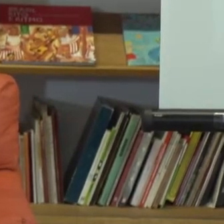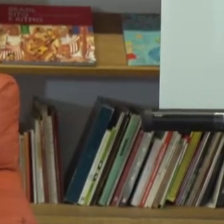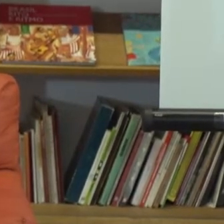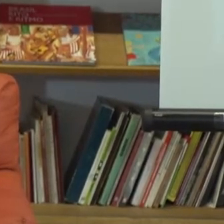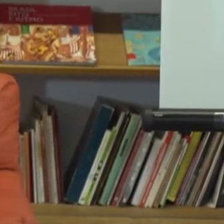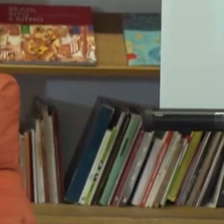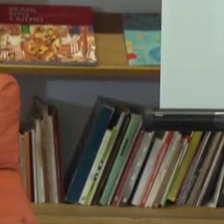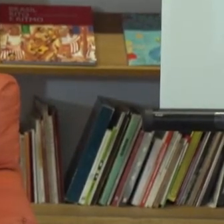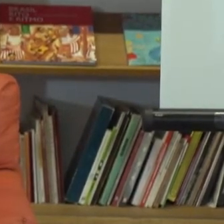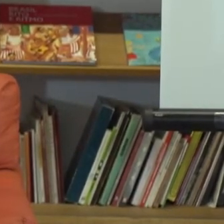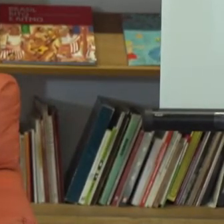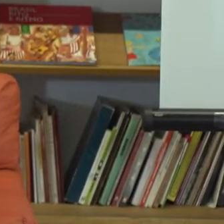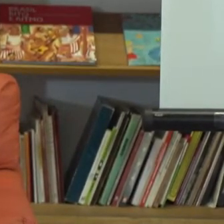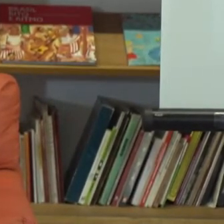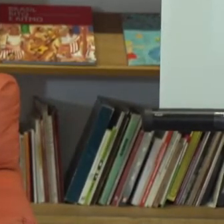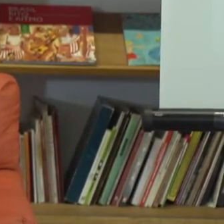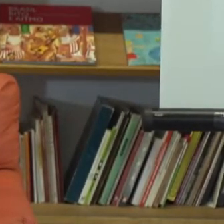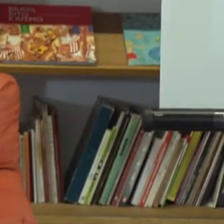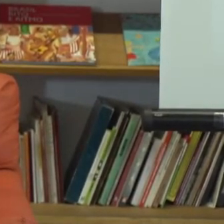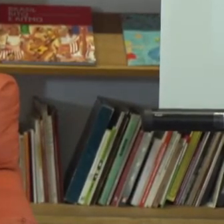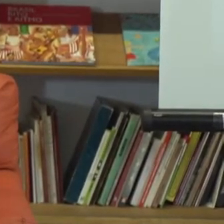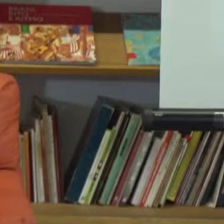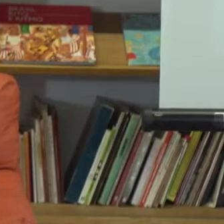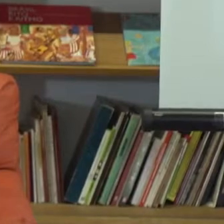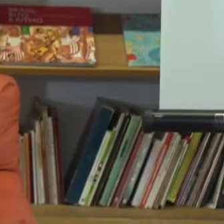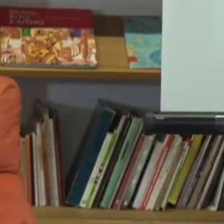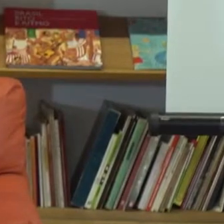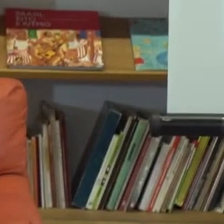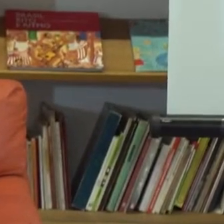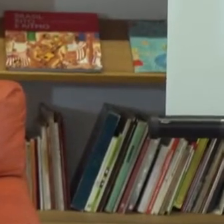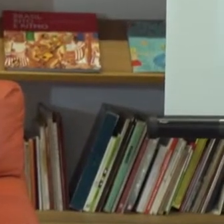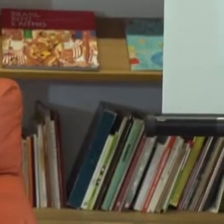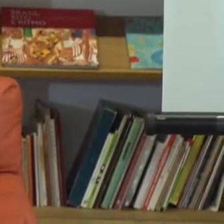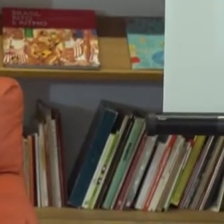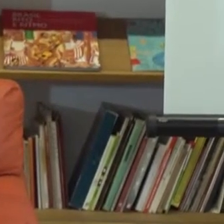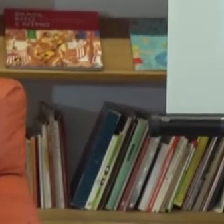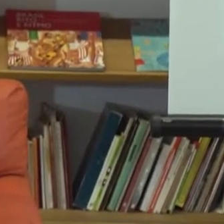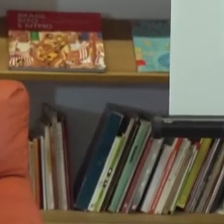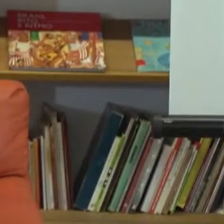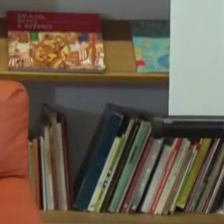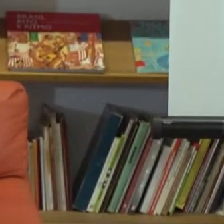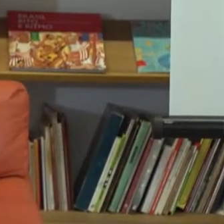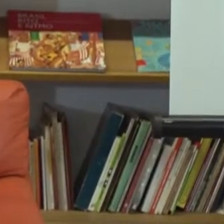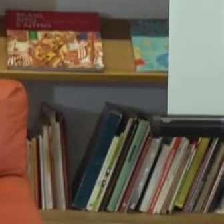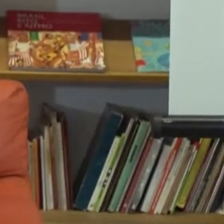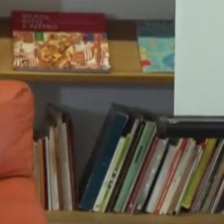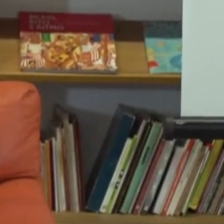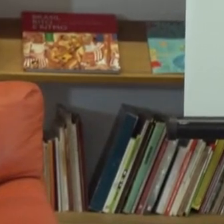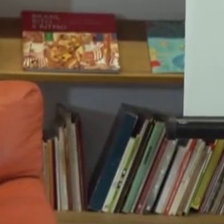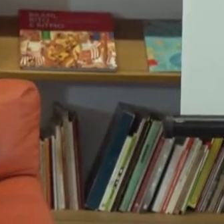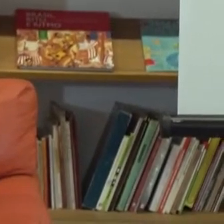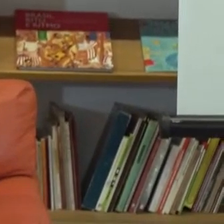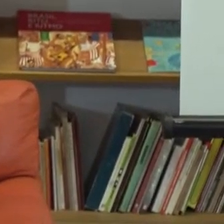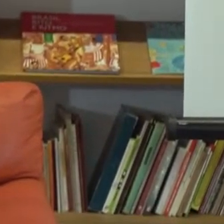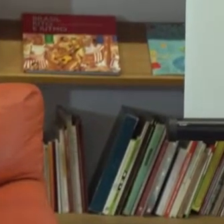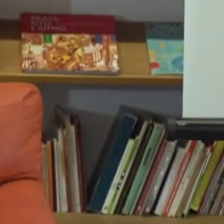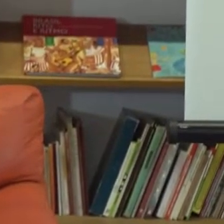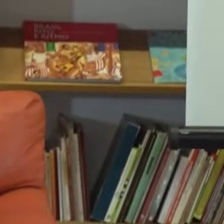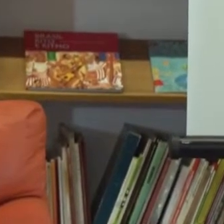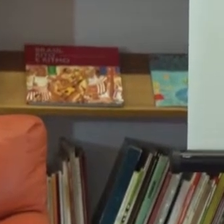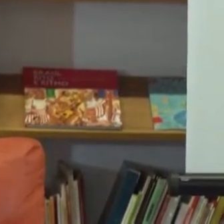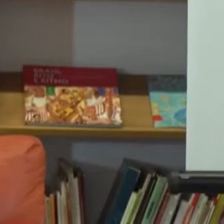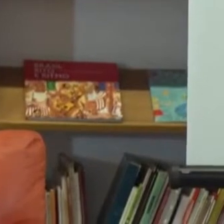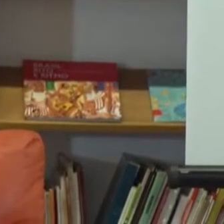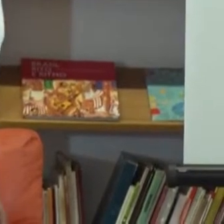introduziu o tema das representações não vou dar continuidade e aprofundar e exemplificar um pouco essa temática pensando